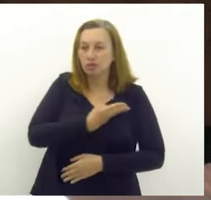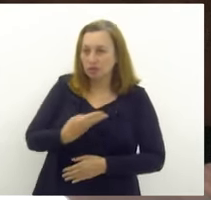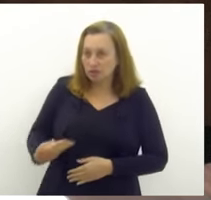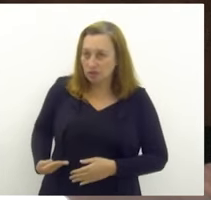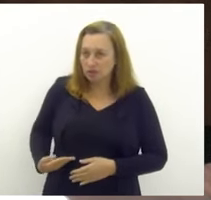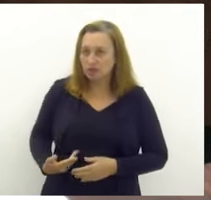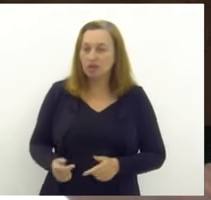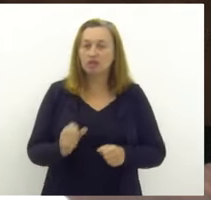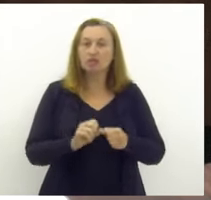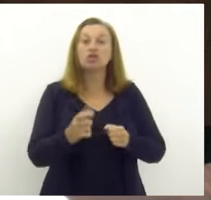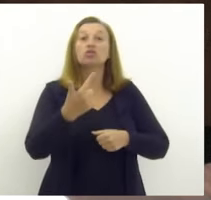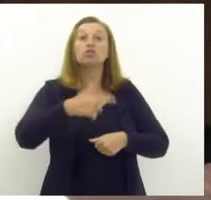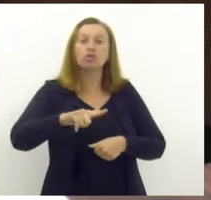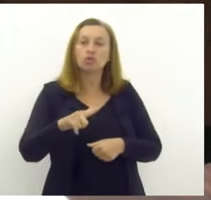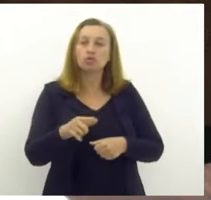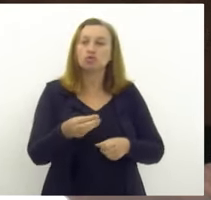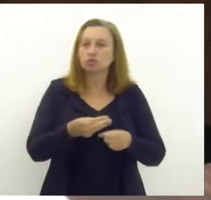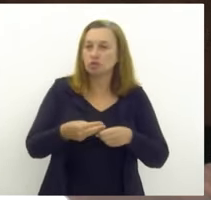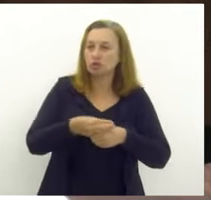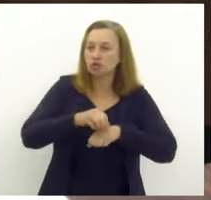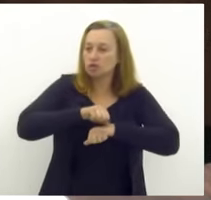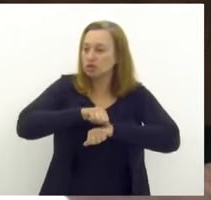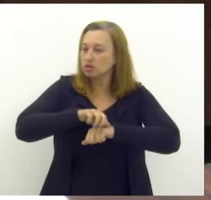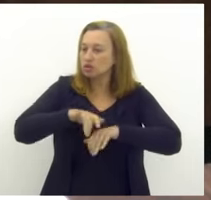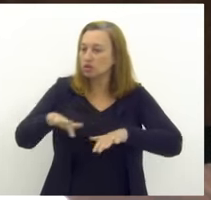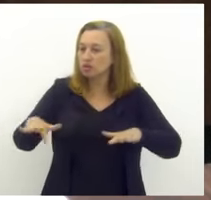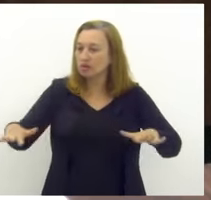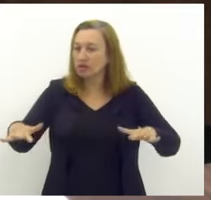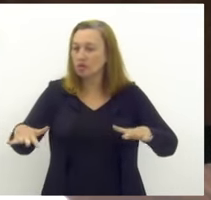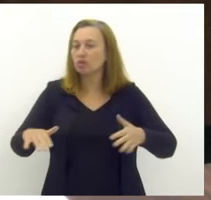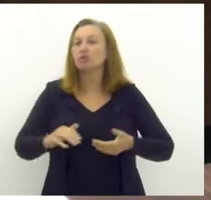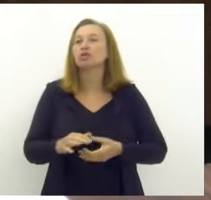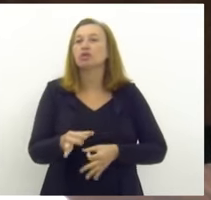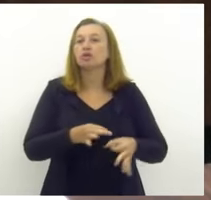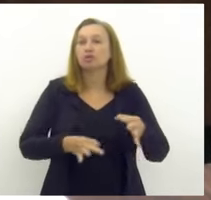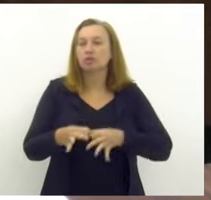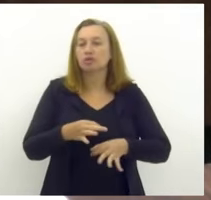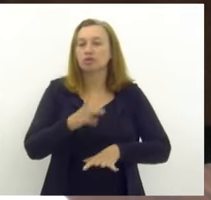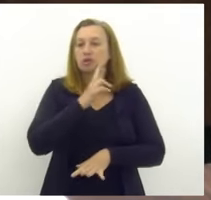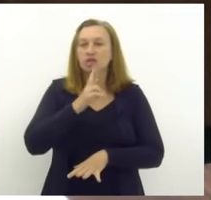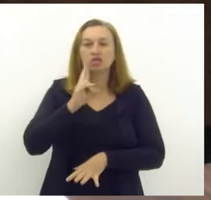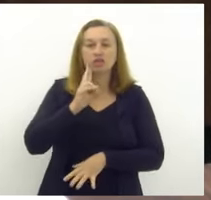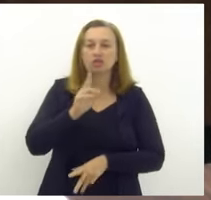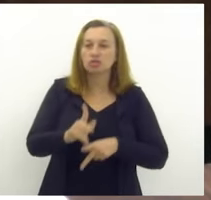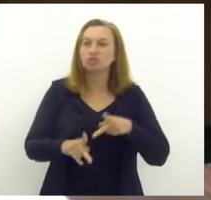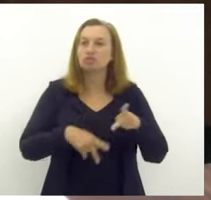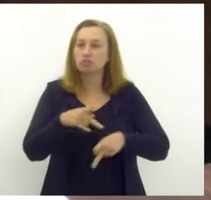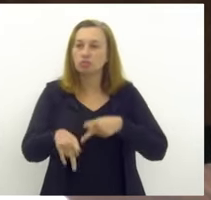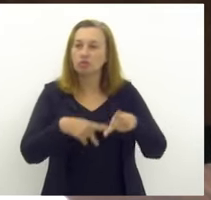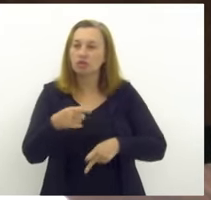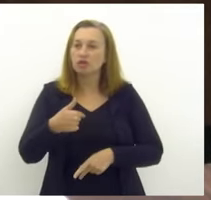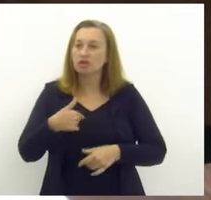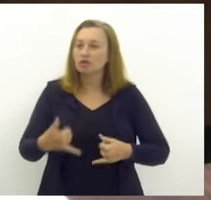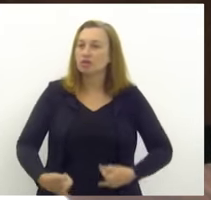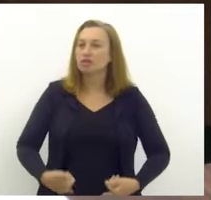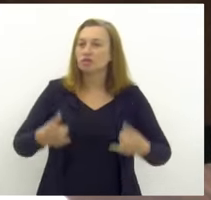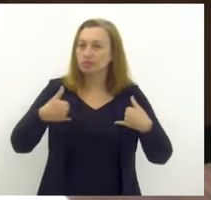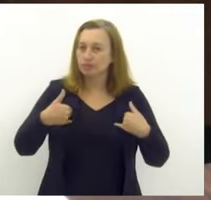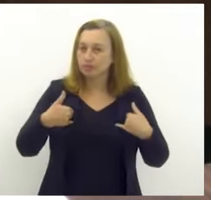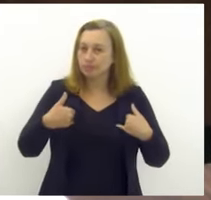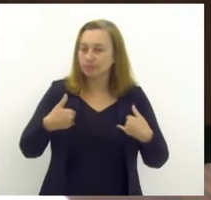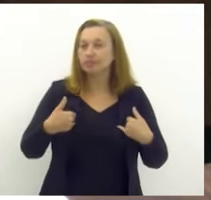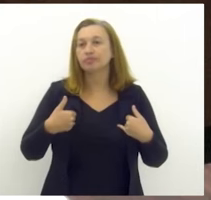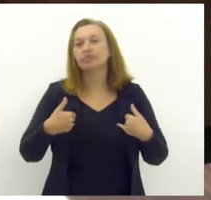fez em outros municípios expandiu o programa O restaurante do Povo ao qual tive o privilégio de